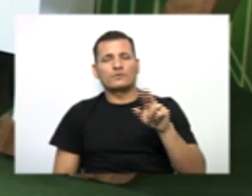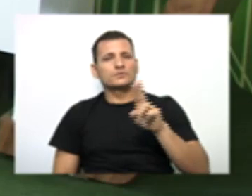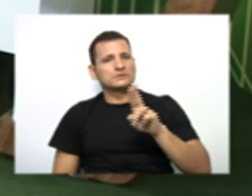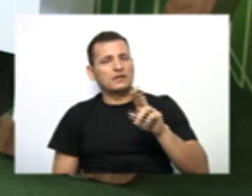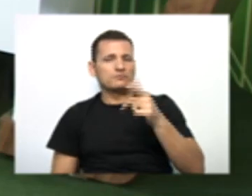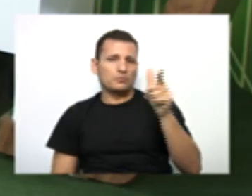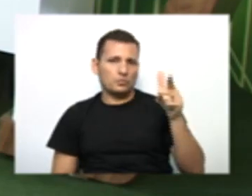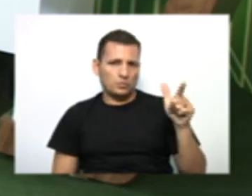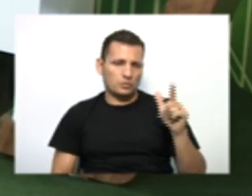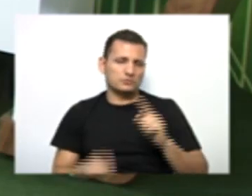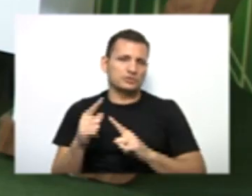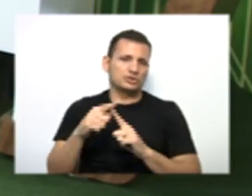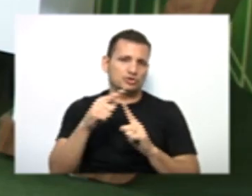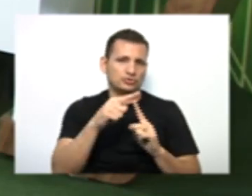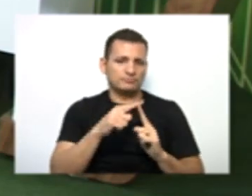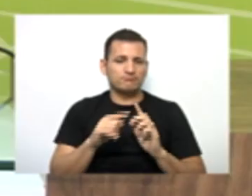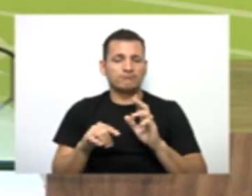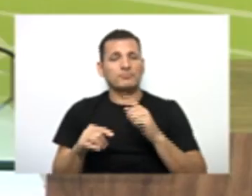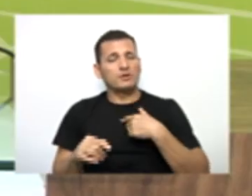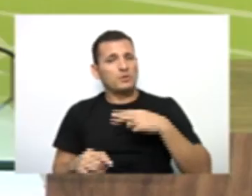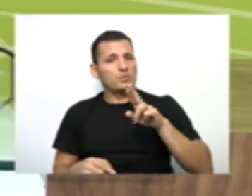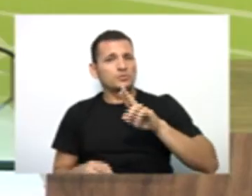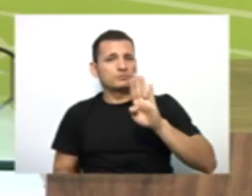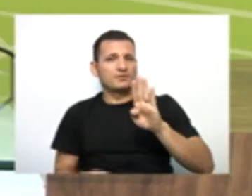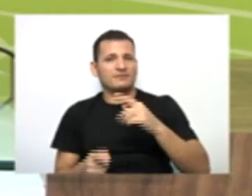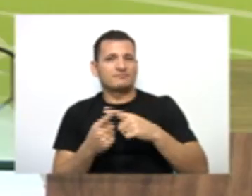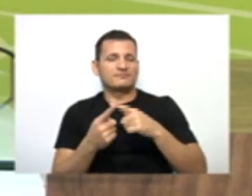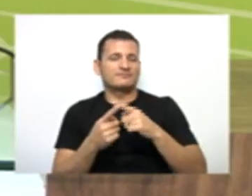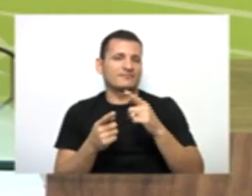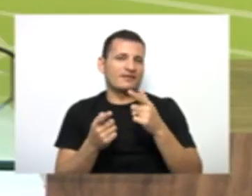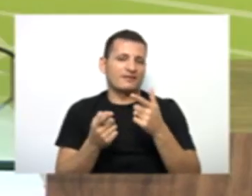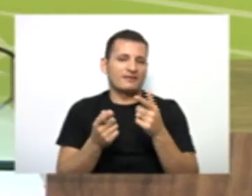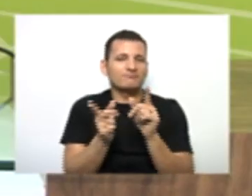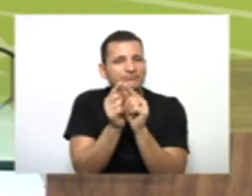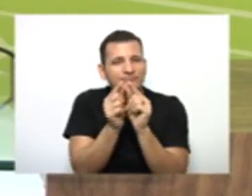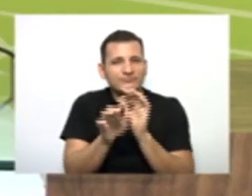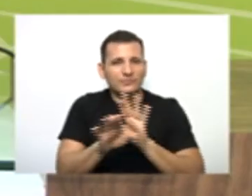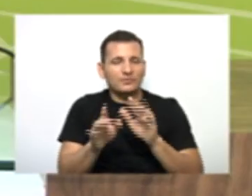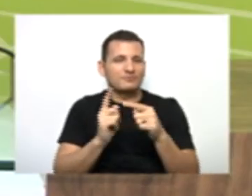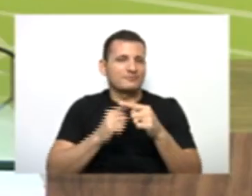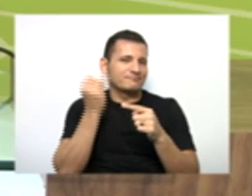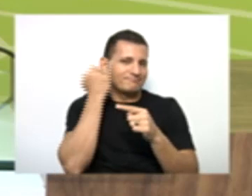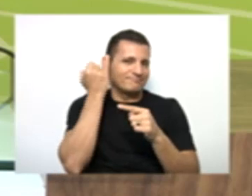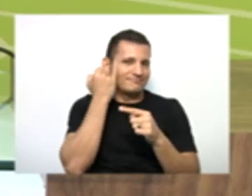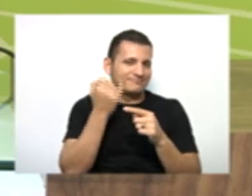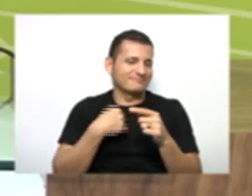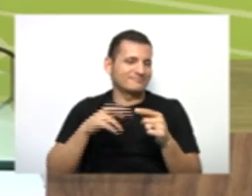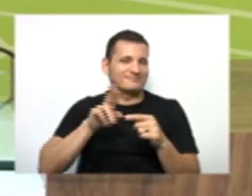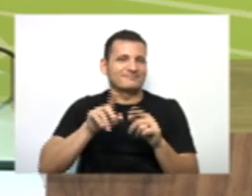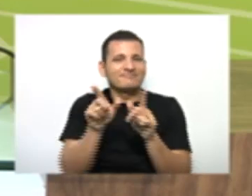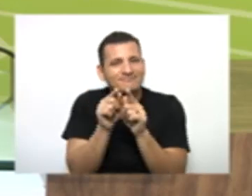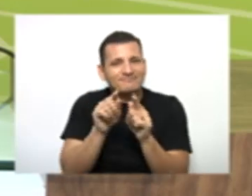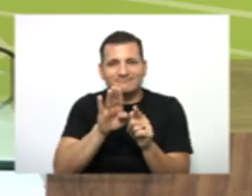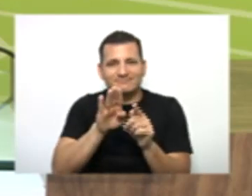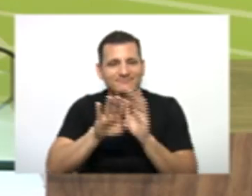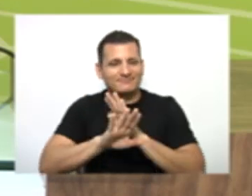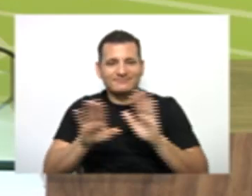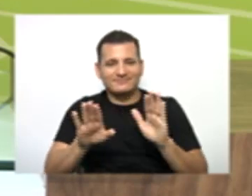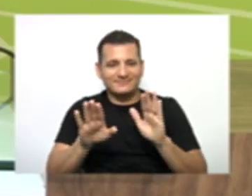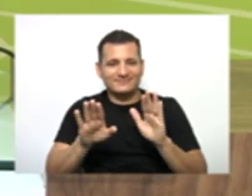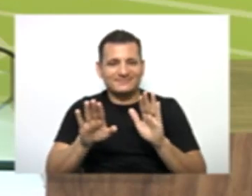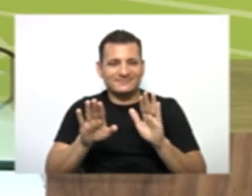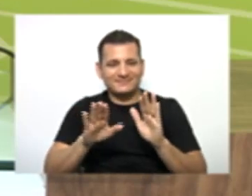nas outras versões, mas eu uso o B por economia, assim, como eu sou preguiçoso, eu uso realmente o B, porque só escreve B, pronto,